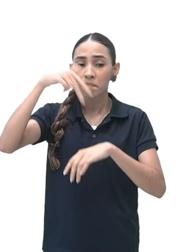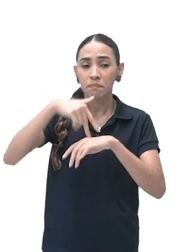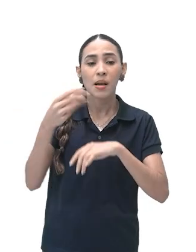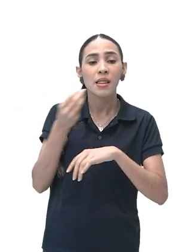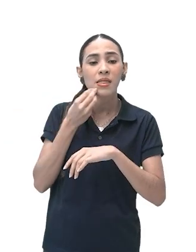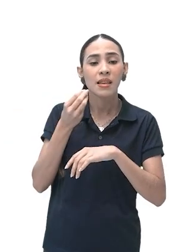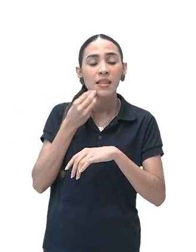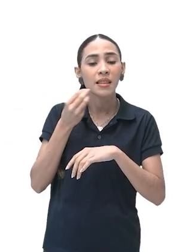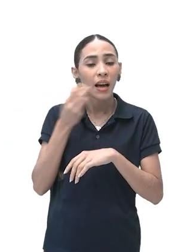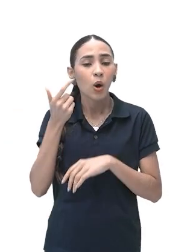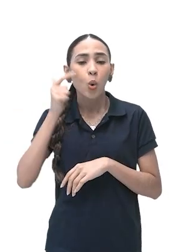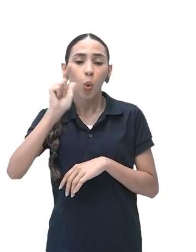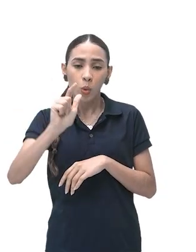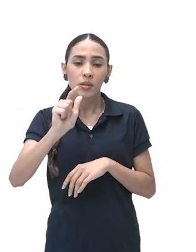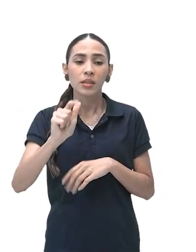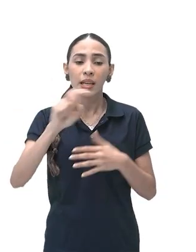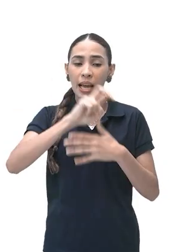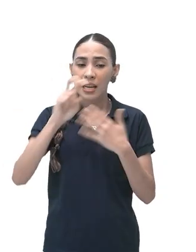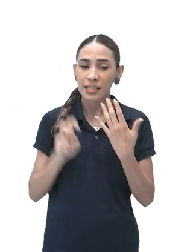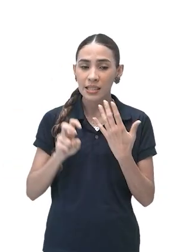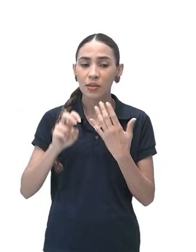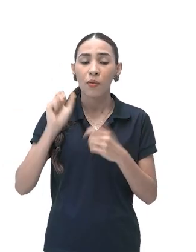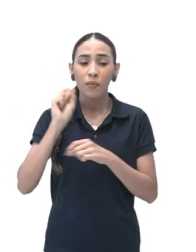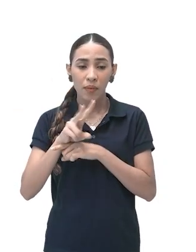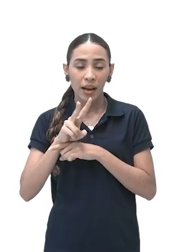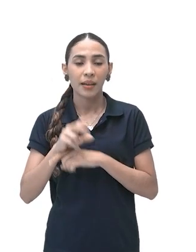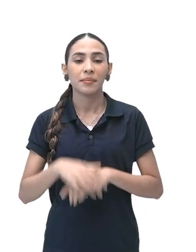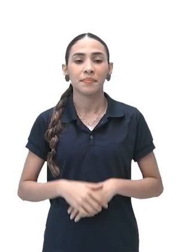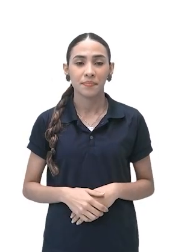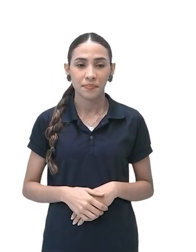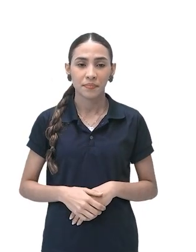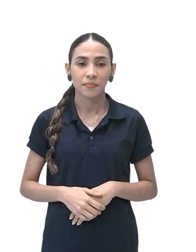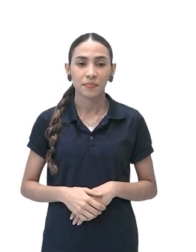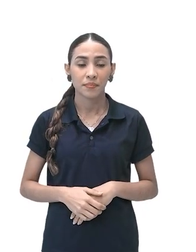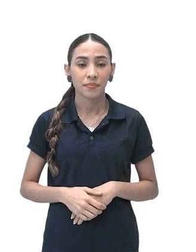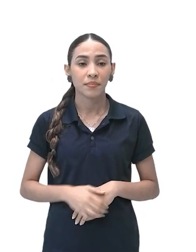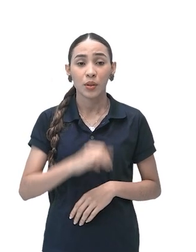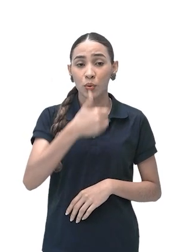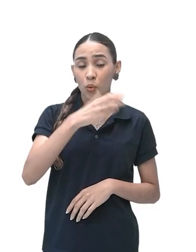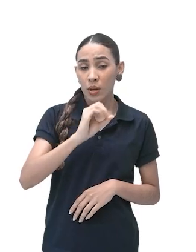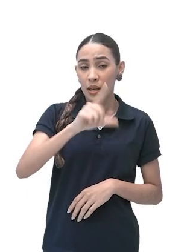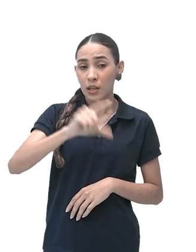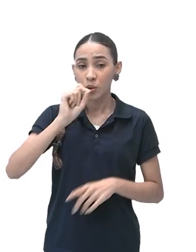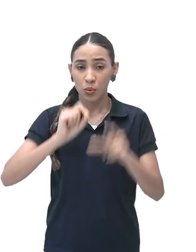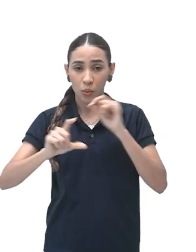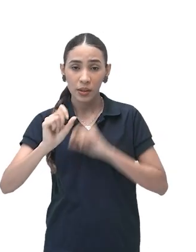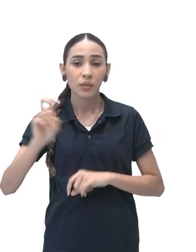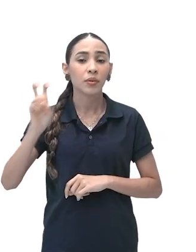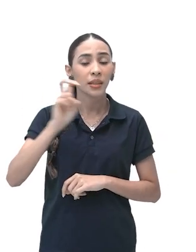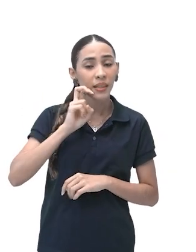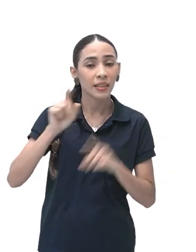tentar classificação em 5 vagas por noite. Os 10 selecionados na